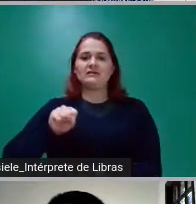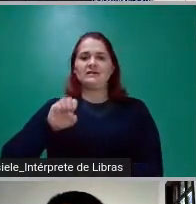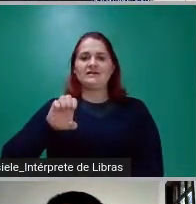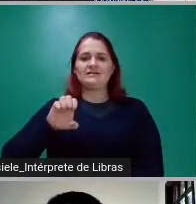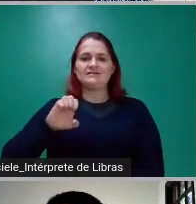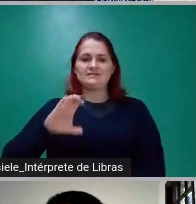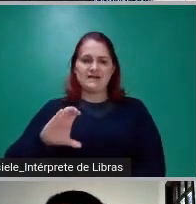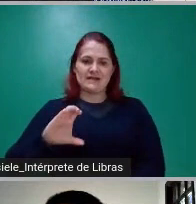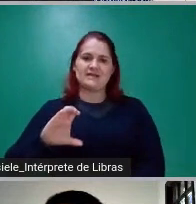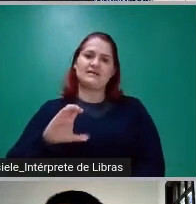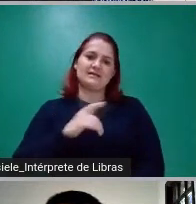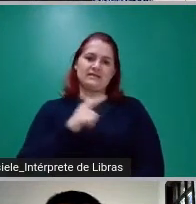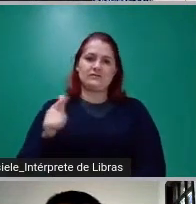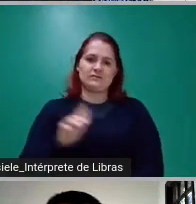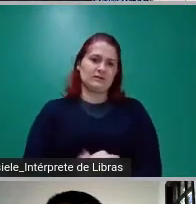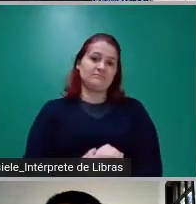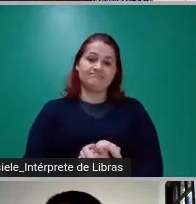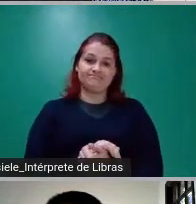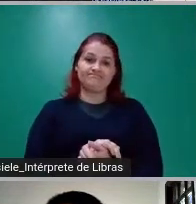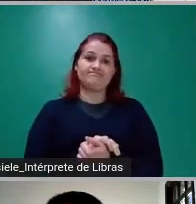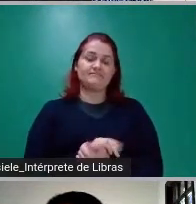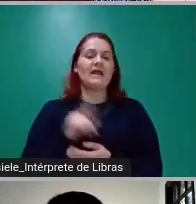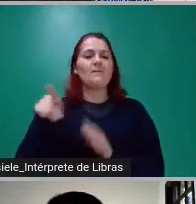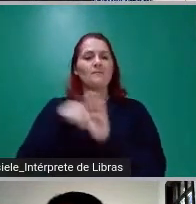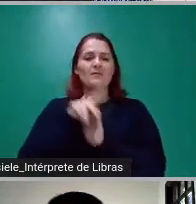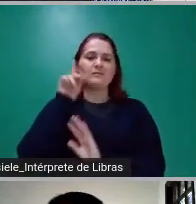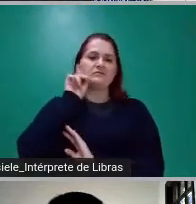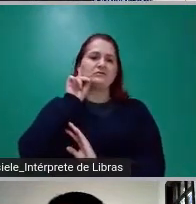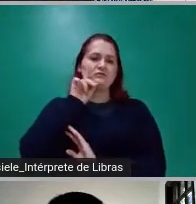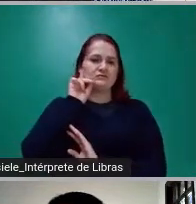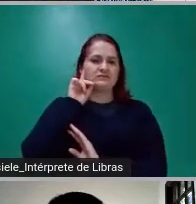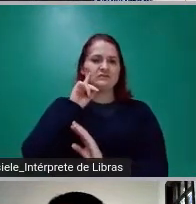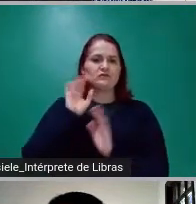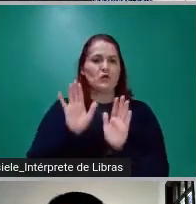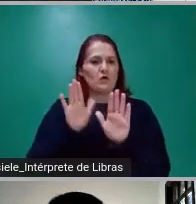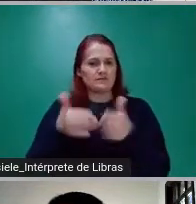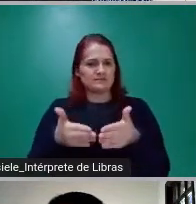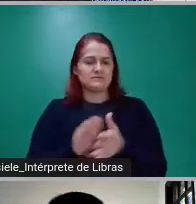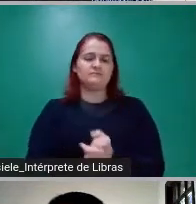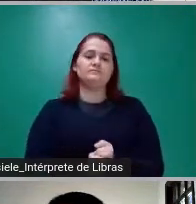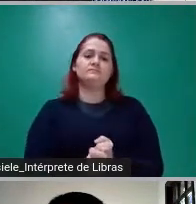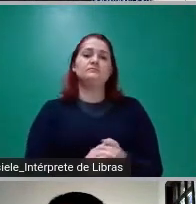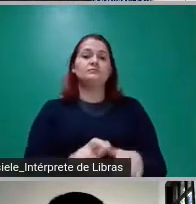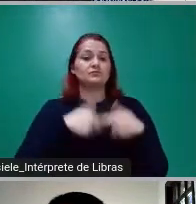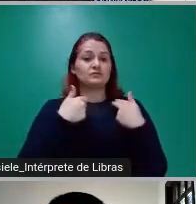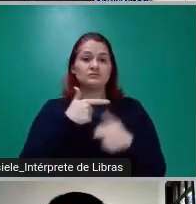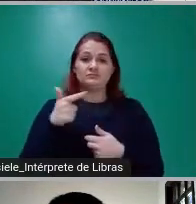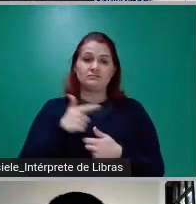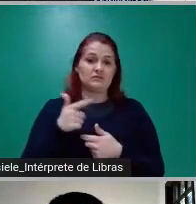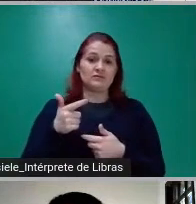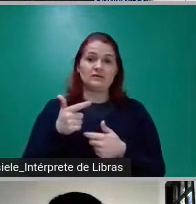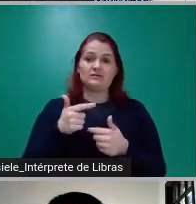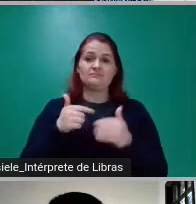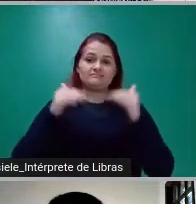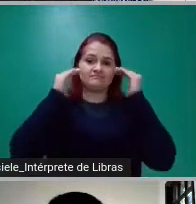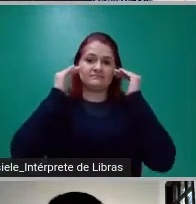Comissão de Valores norte-americana, possuíam uma série de irregularidades em decorrência de sua origem e emissão privada, passaram a ser